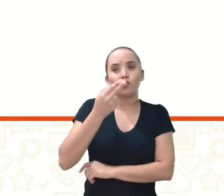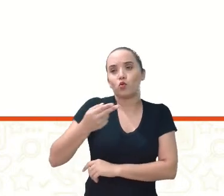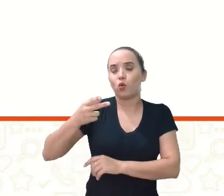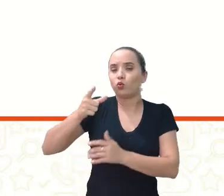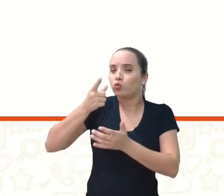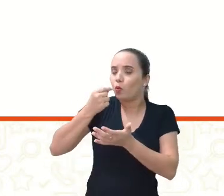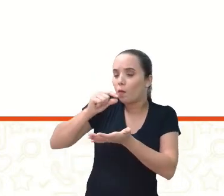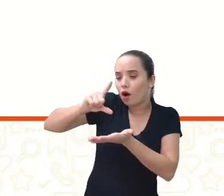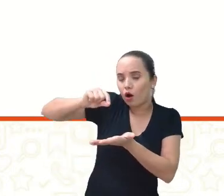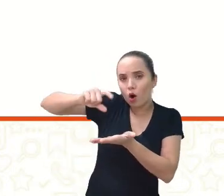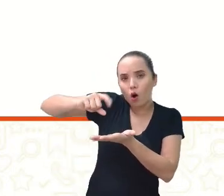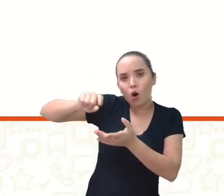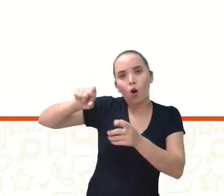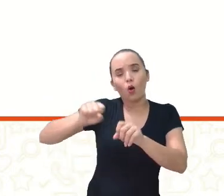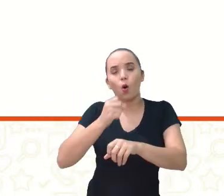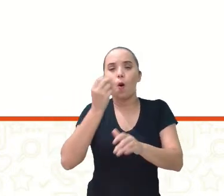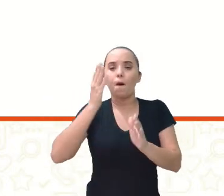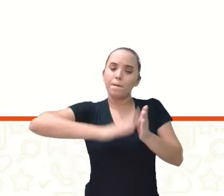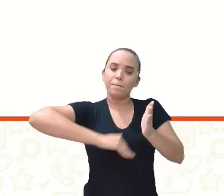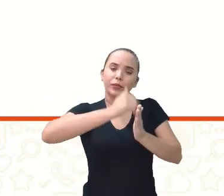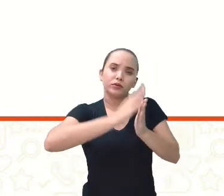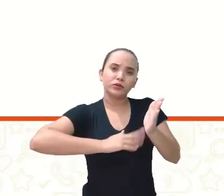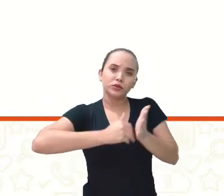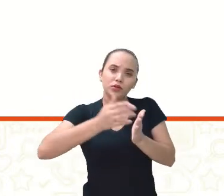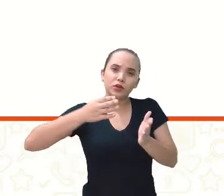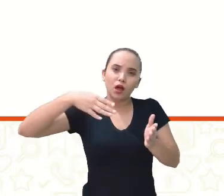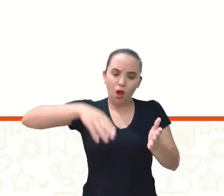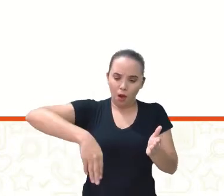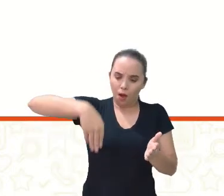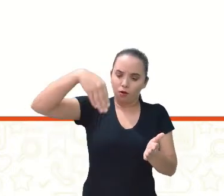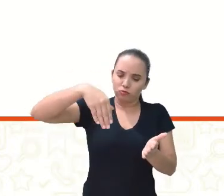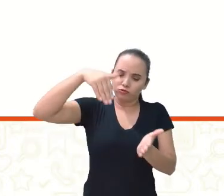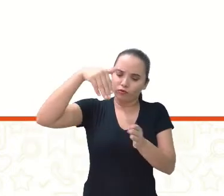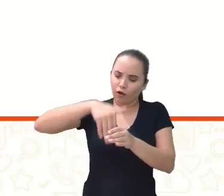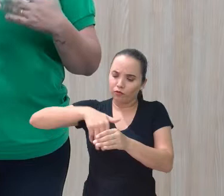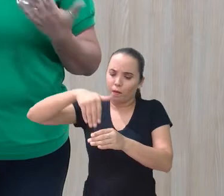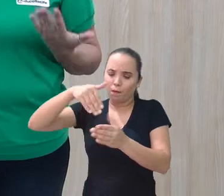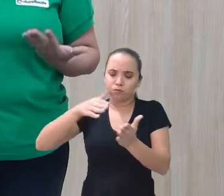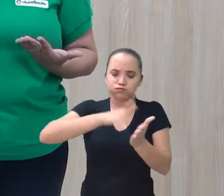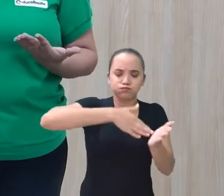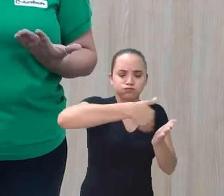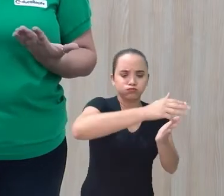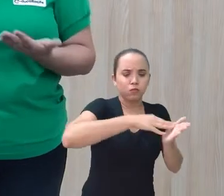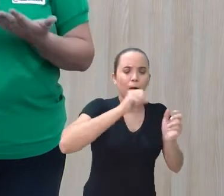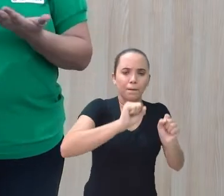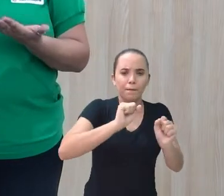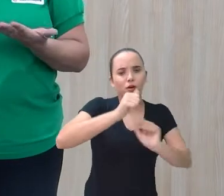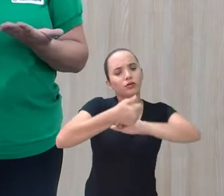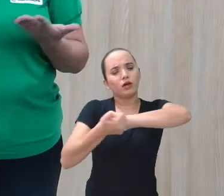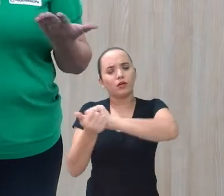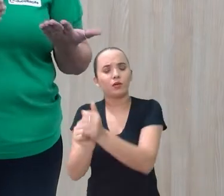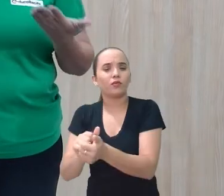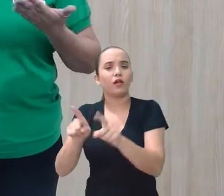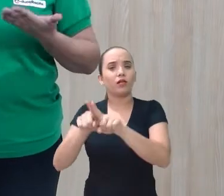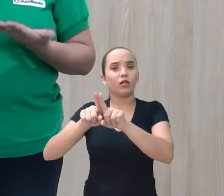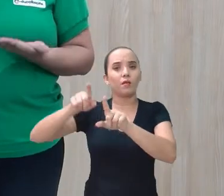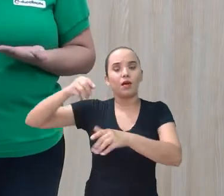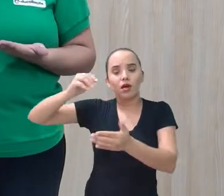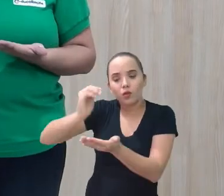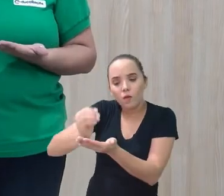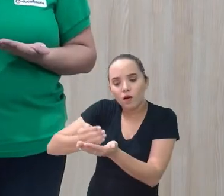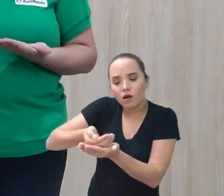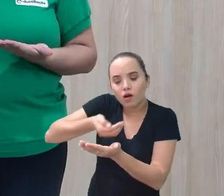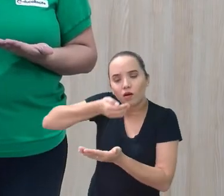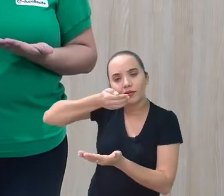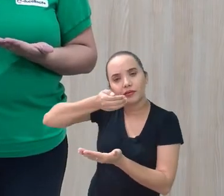ser adaptado num pincel, não é? Pode ser adaptado em várias outras coisas, numa colher, por que não? Para